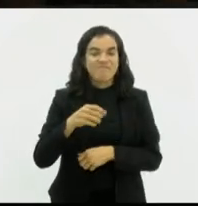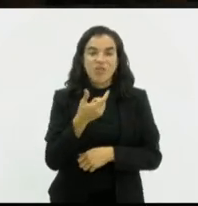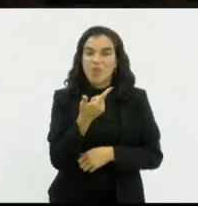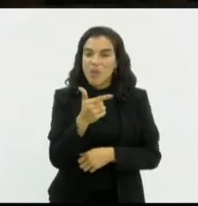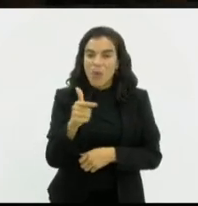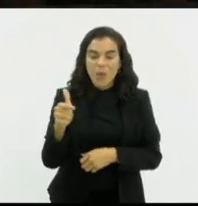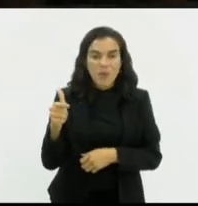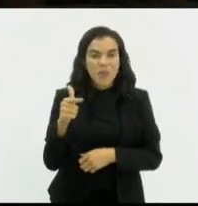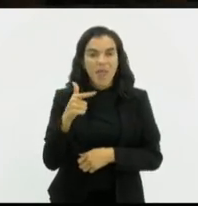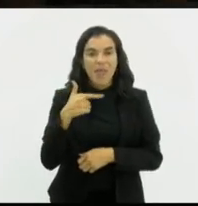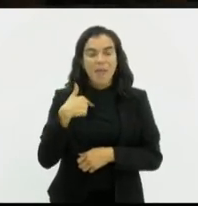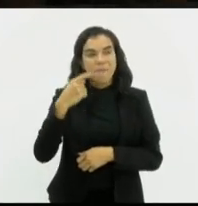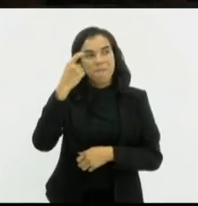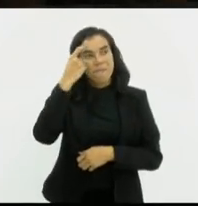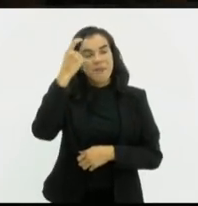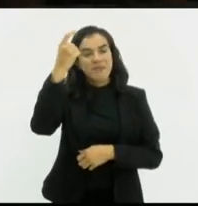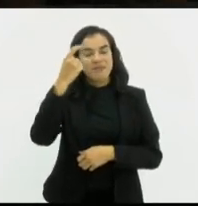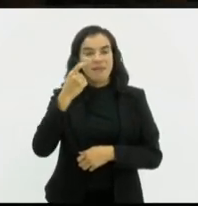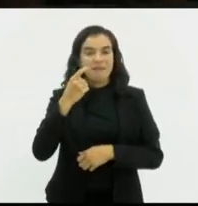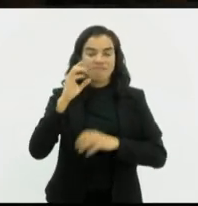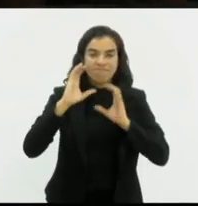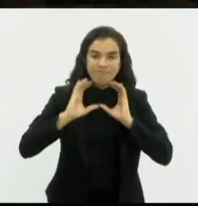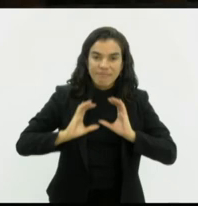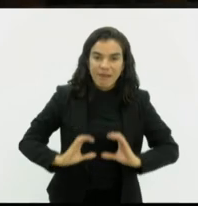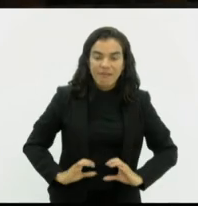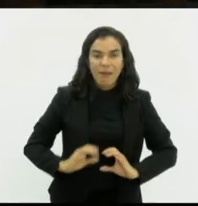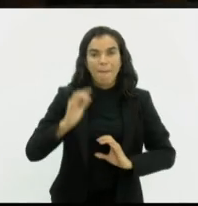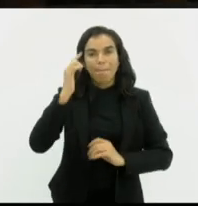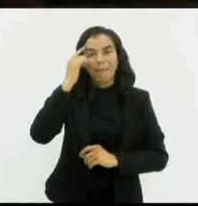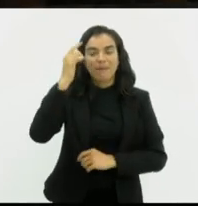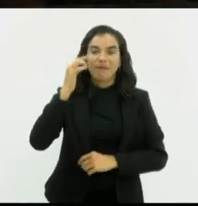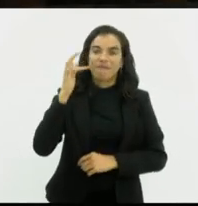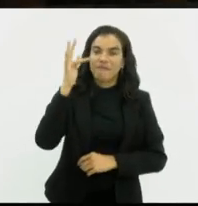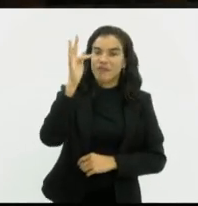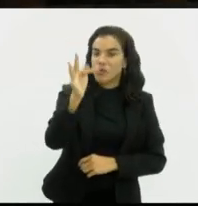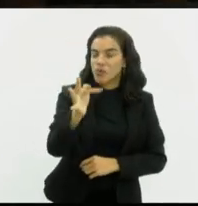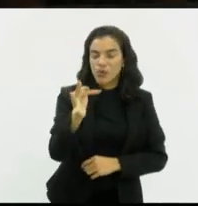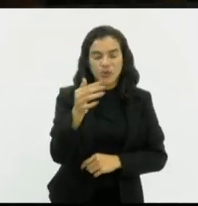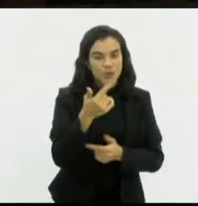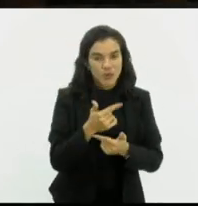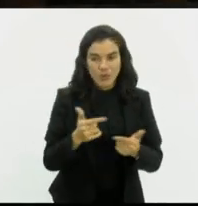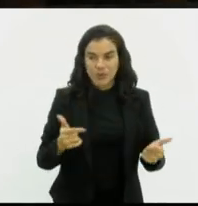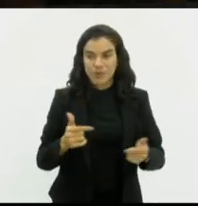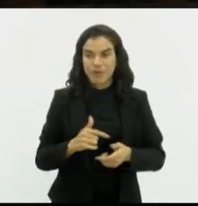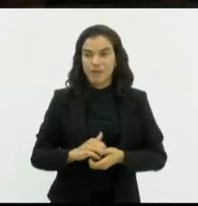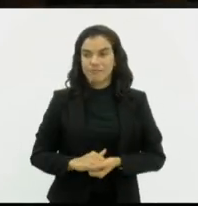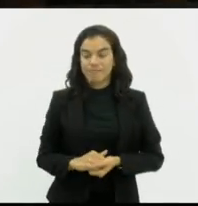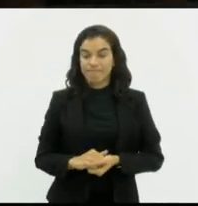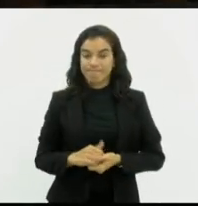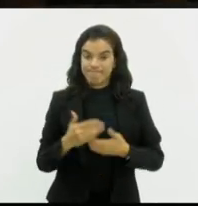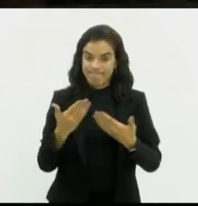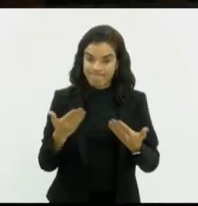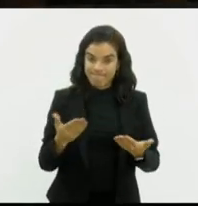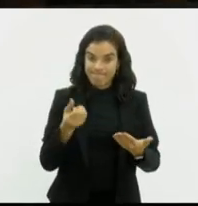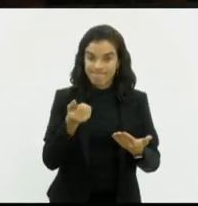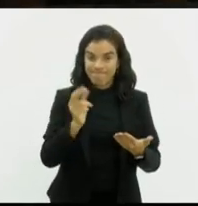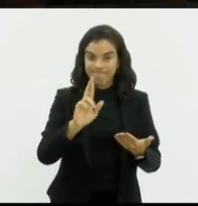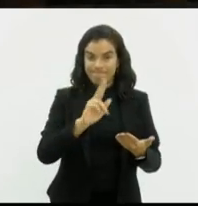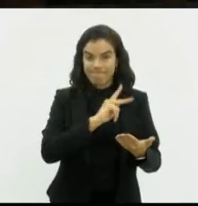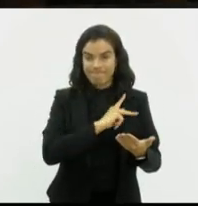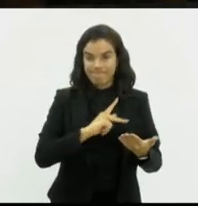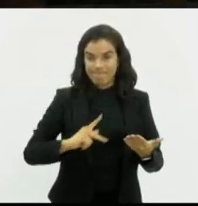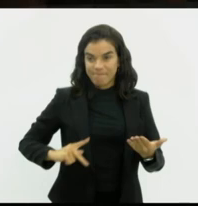com a cidadania, com o nosso país, com o futuro, com coisa alguma. Senhor presidente,